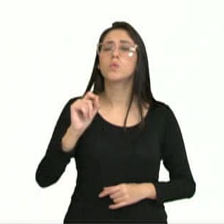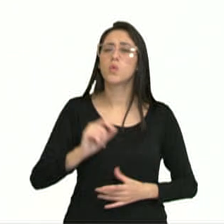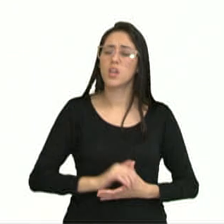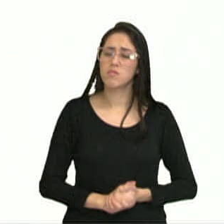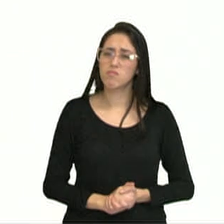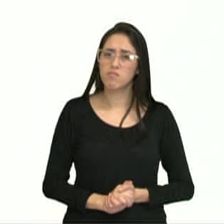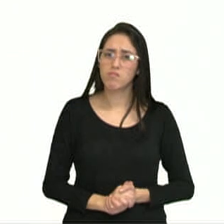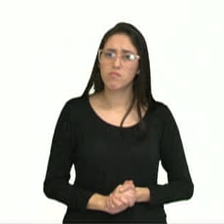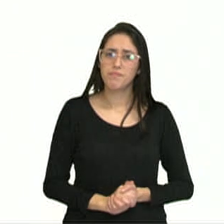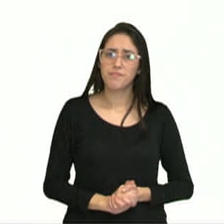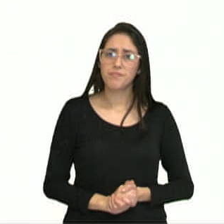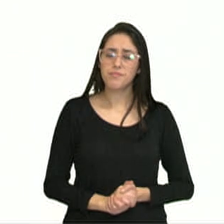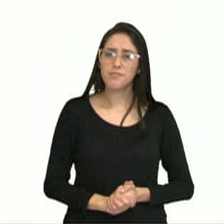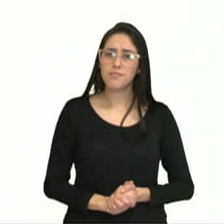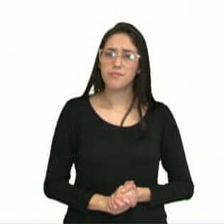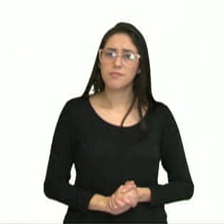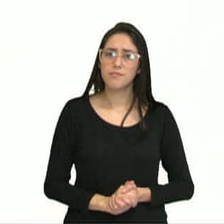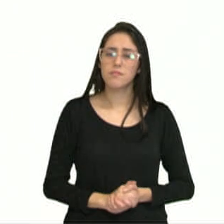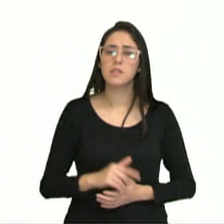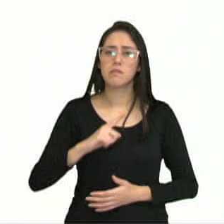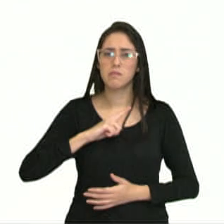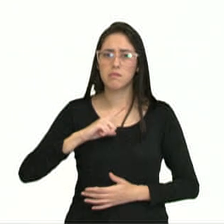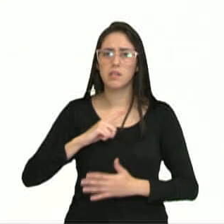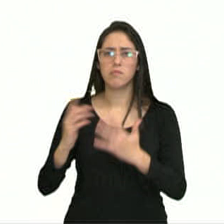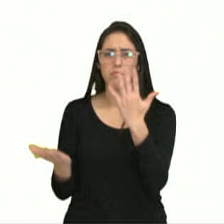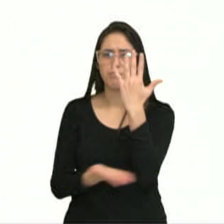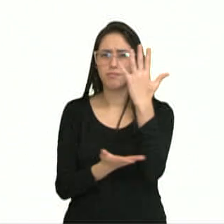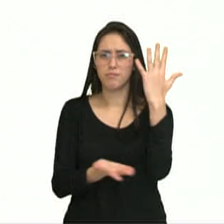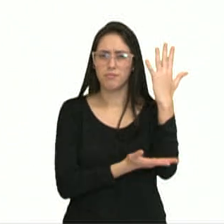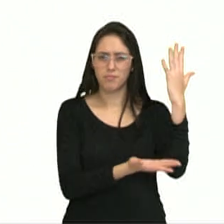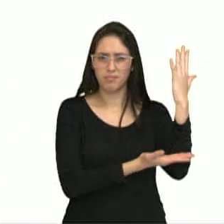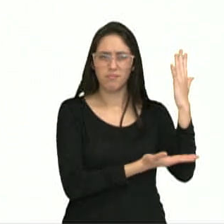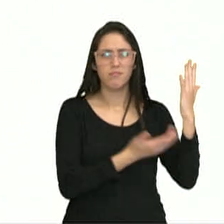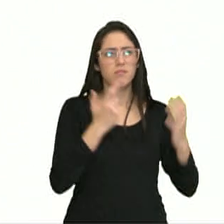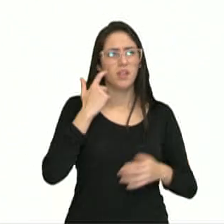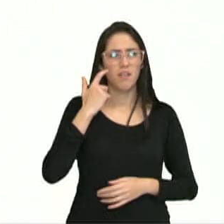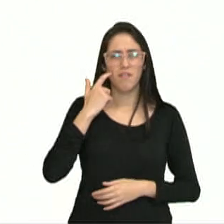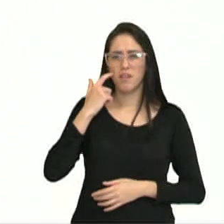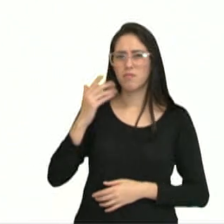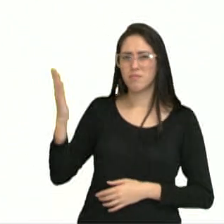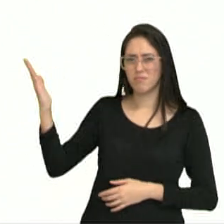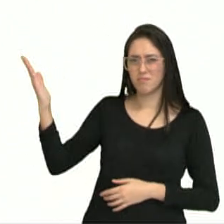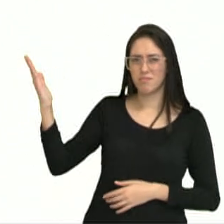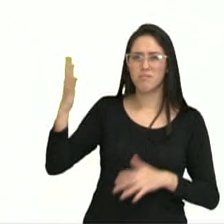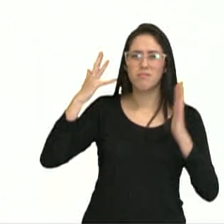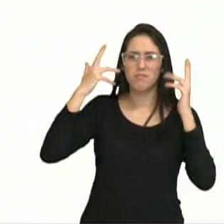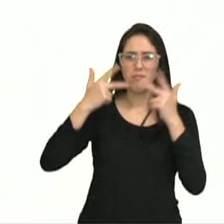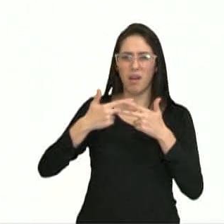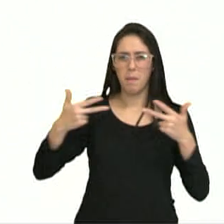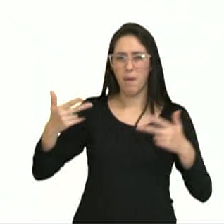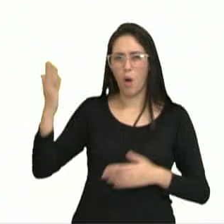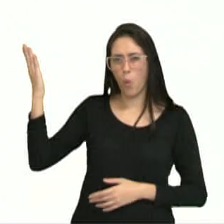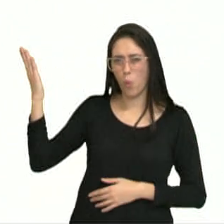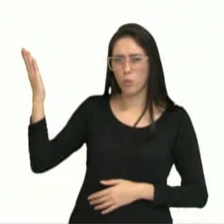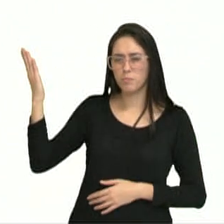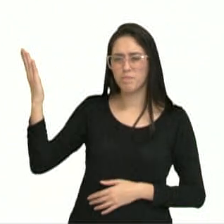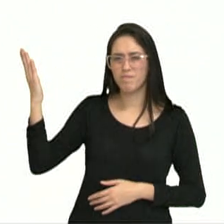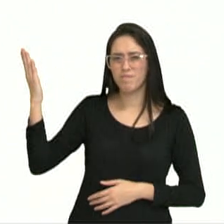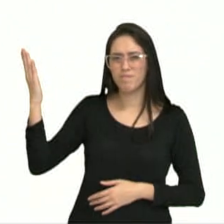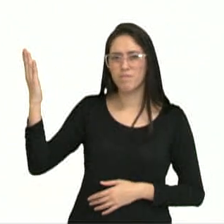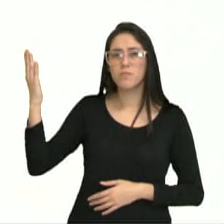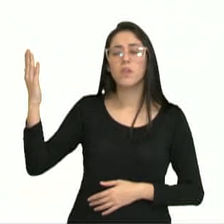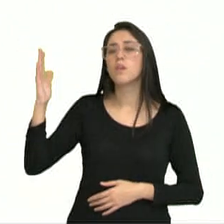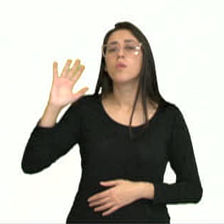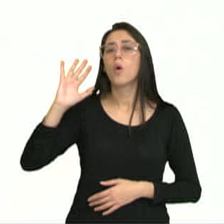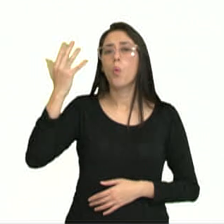aqui. O desmatamento praticado, a gente está vendo ali a questão do animalzinho. Por quê? A partir do